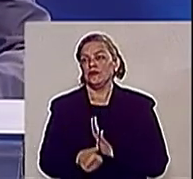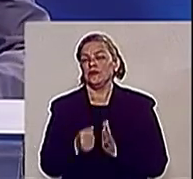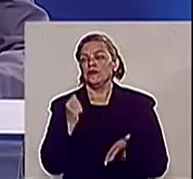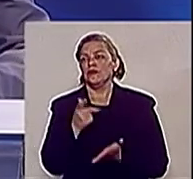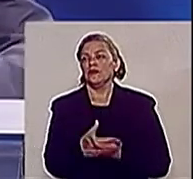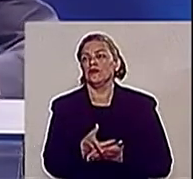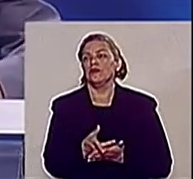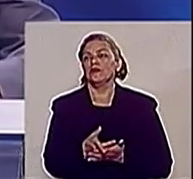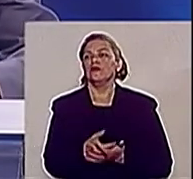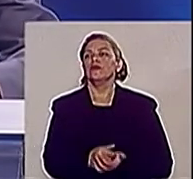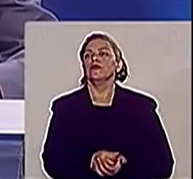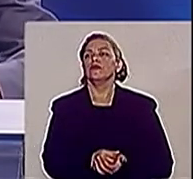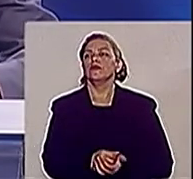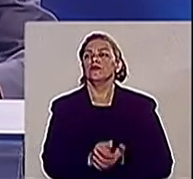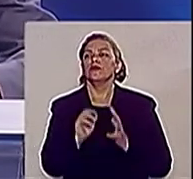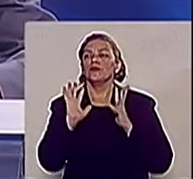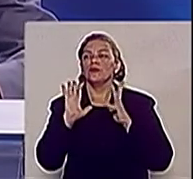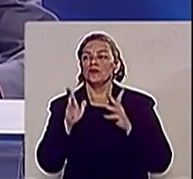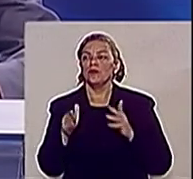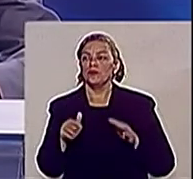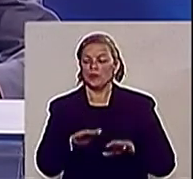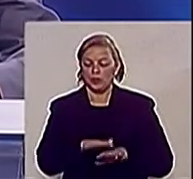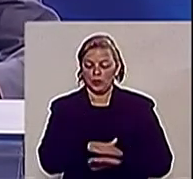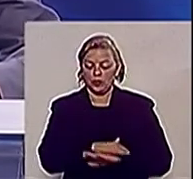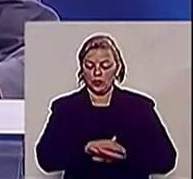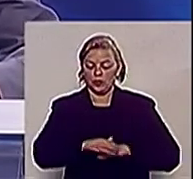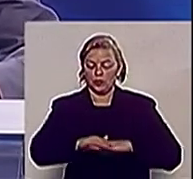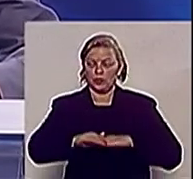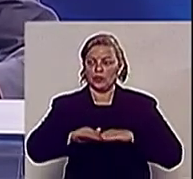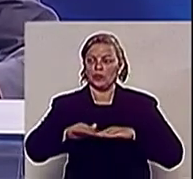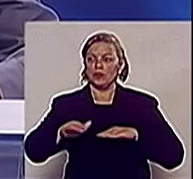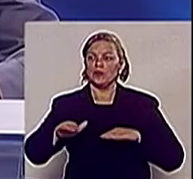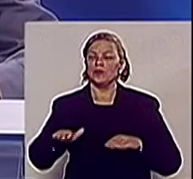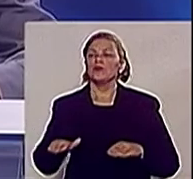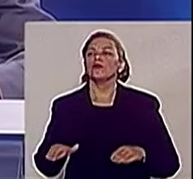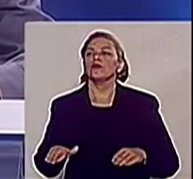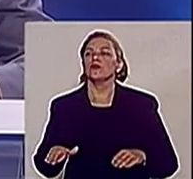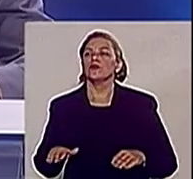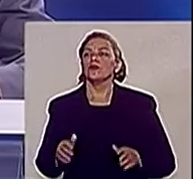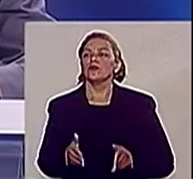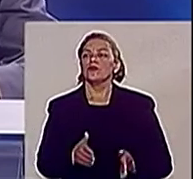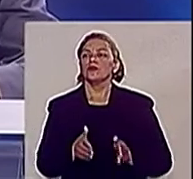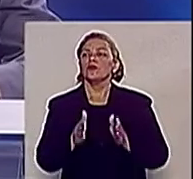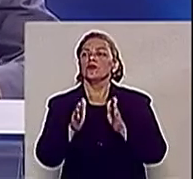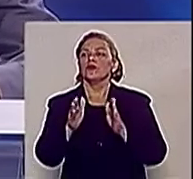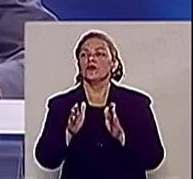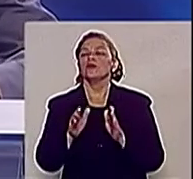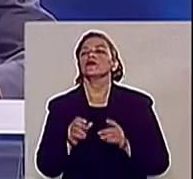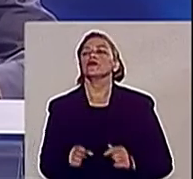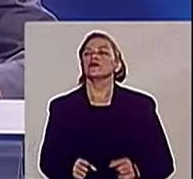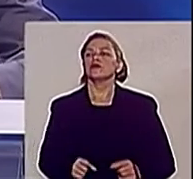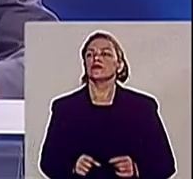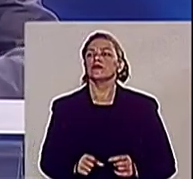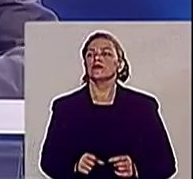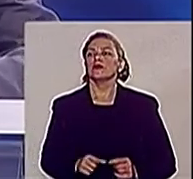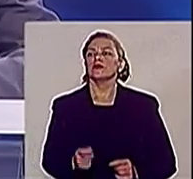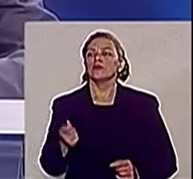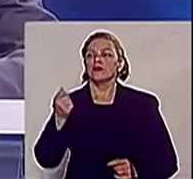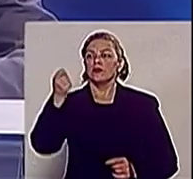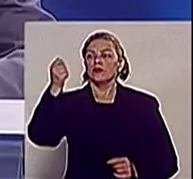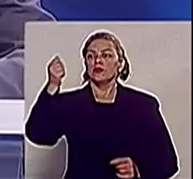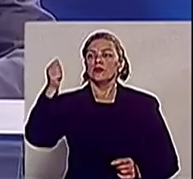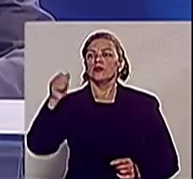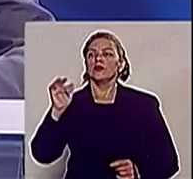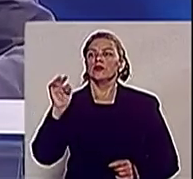Todo esse asfalto que está sendo feito na cidade, são as linhas de ônibus, que o dinheiro é federal. Mesmo assim, teve obra